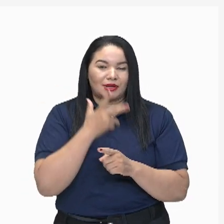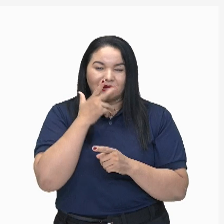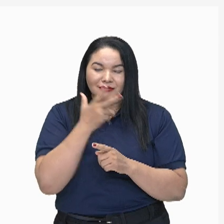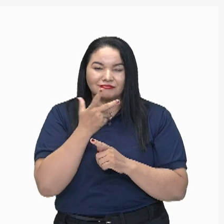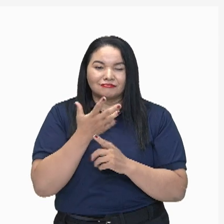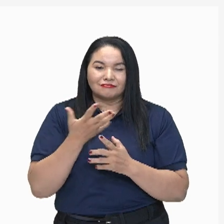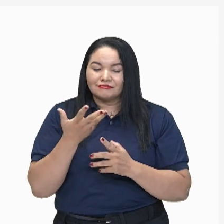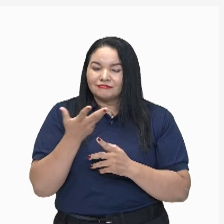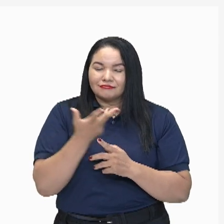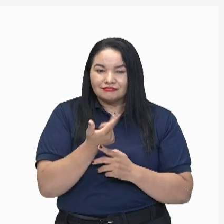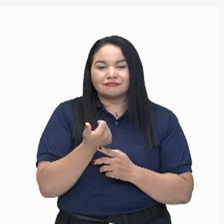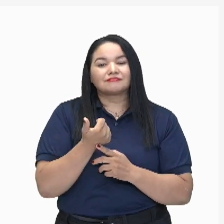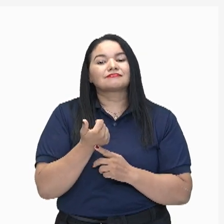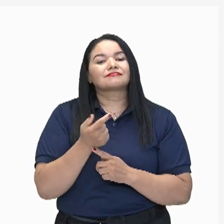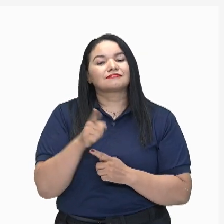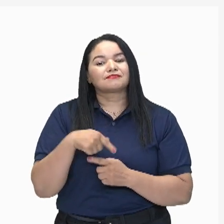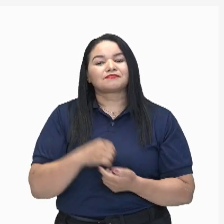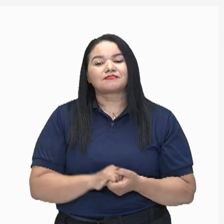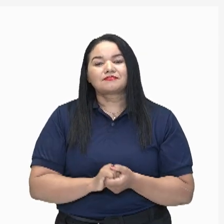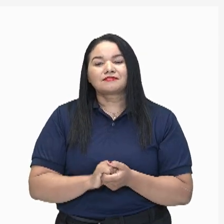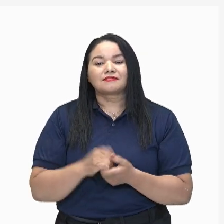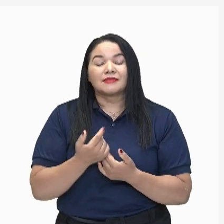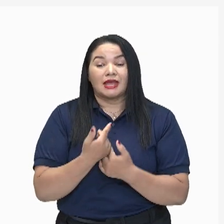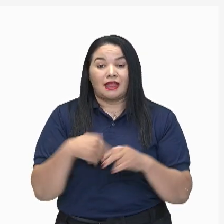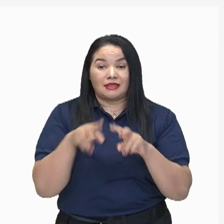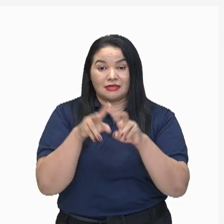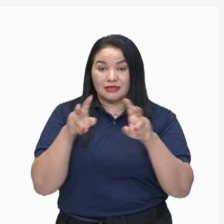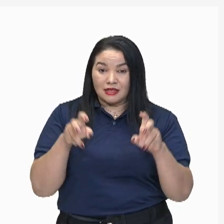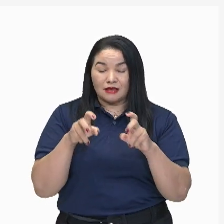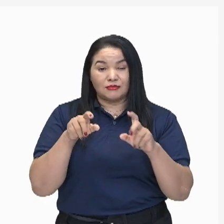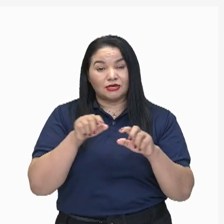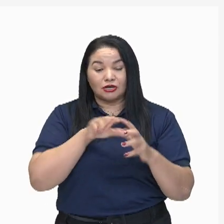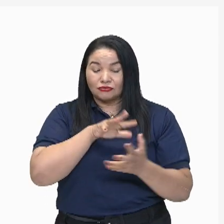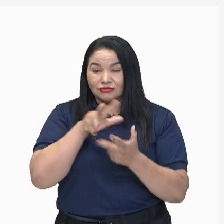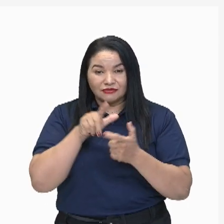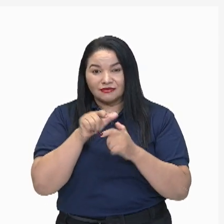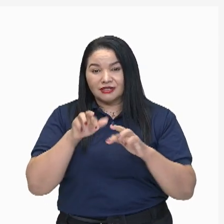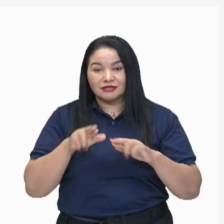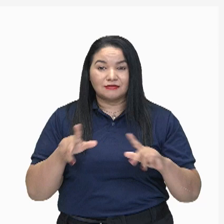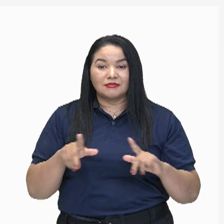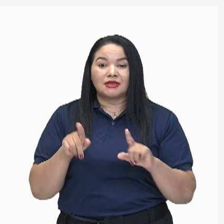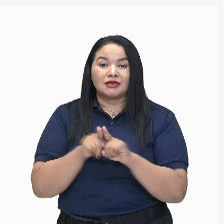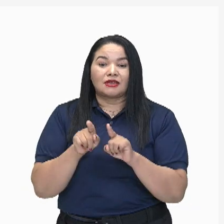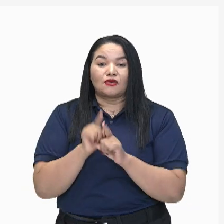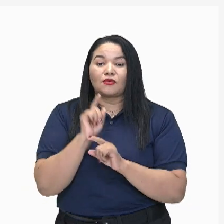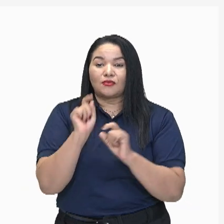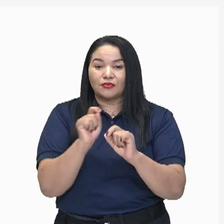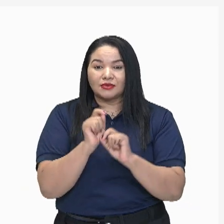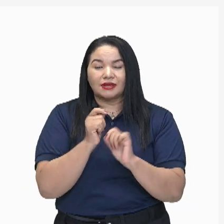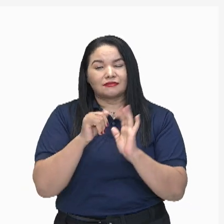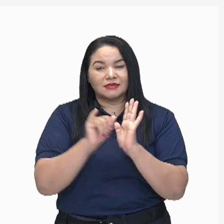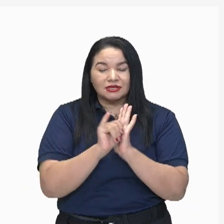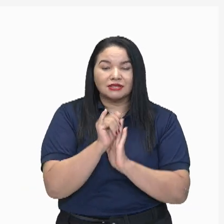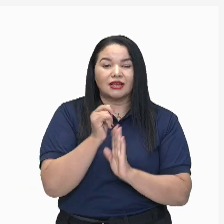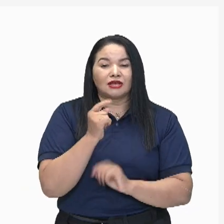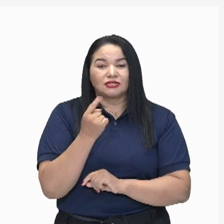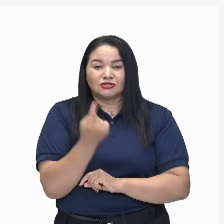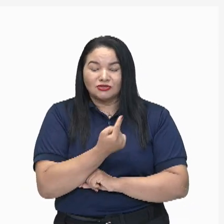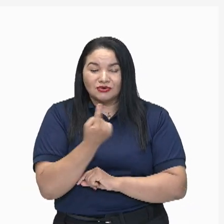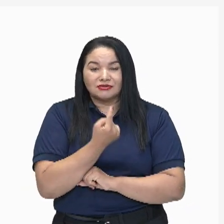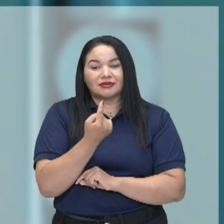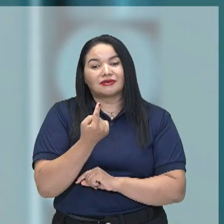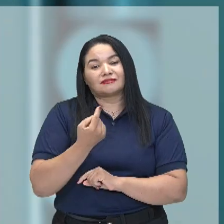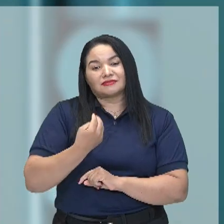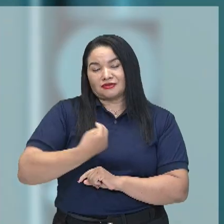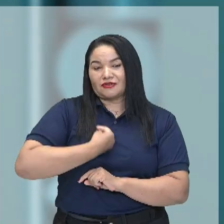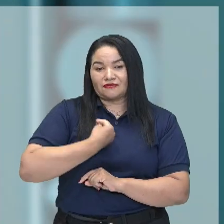compõe. Temas universais, então ela aborda questões como a identidade, a solidão e a existência. E